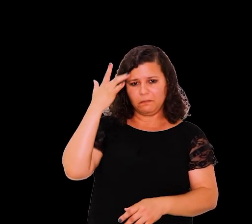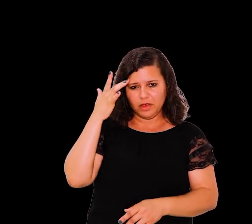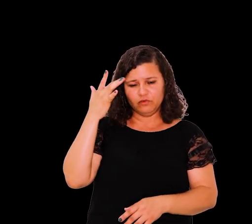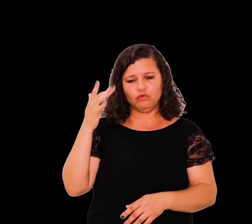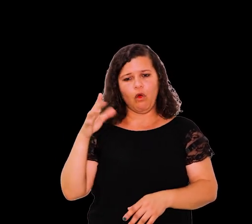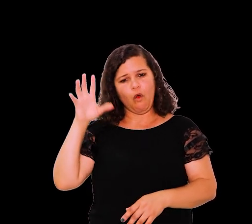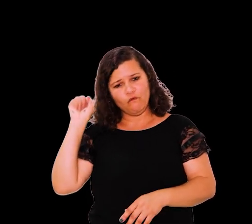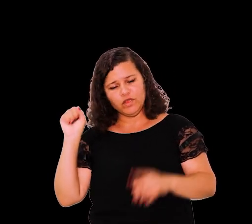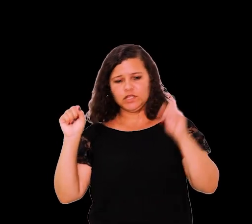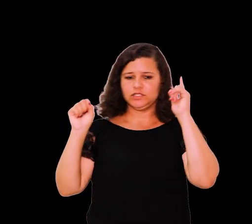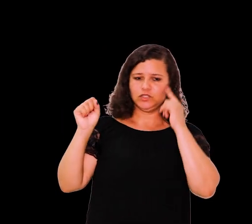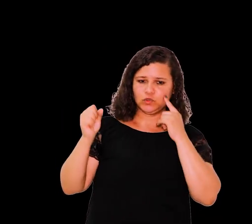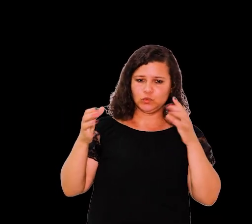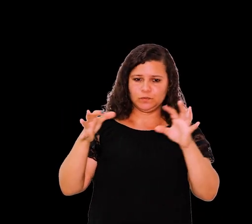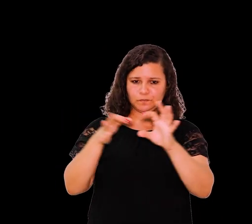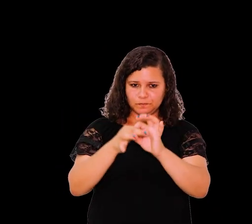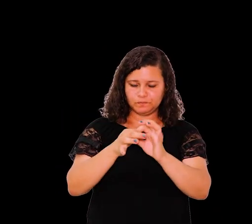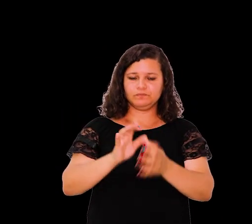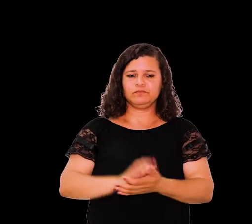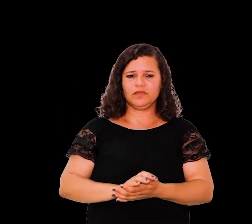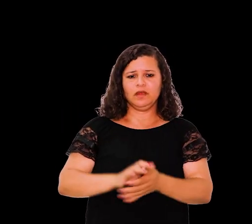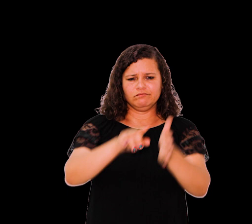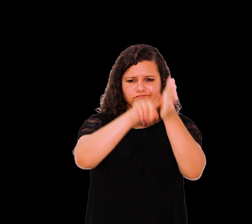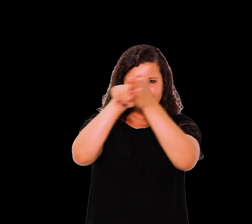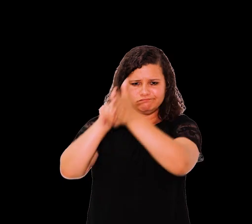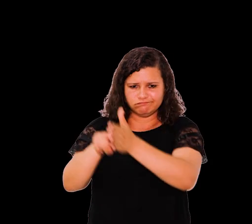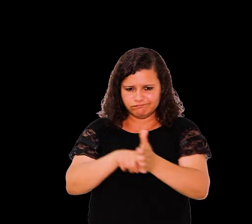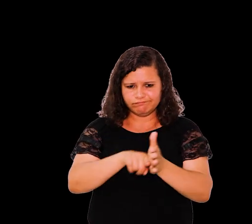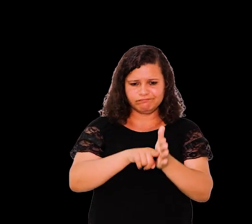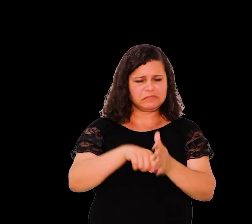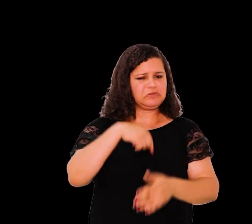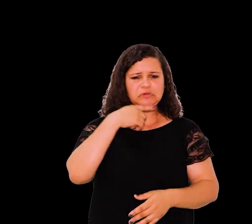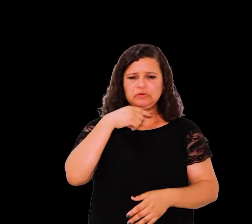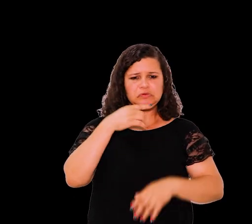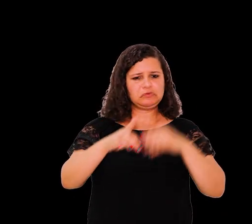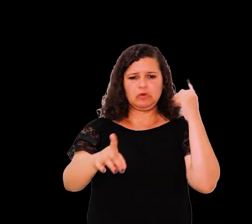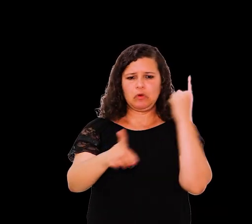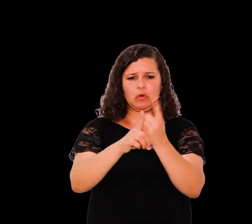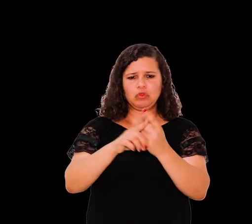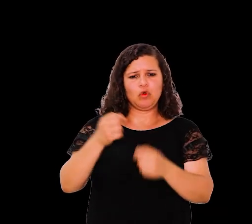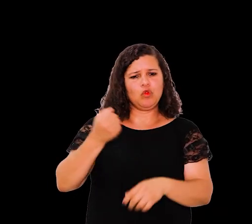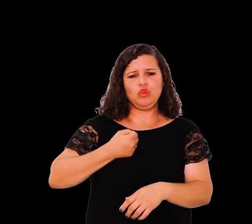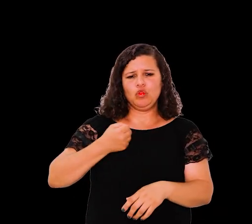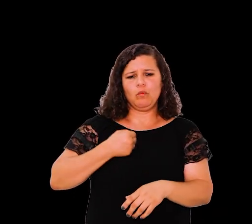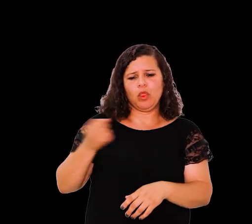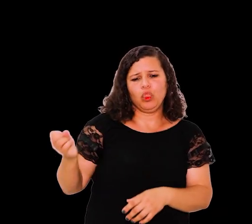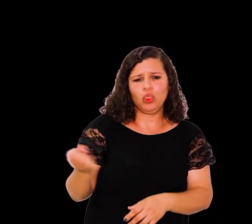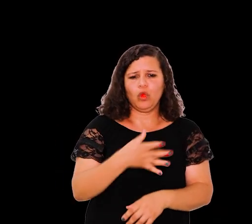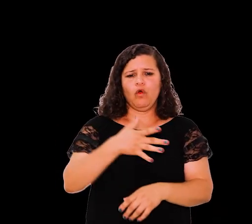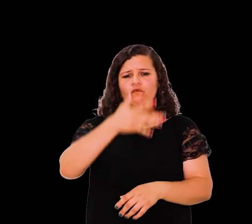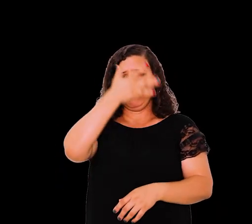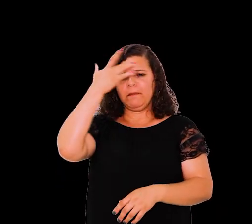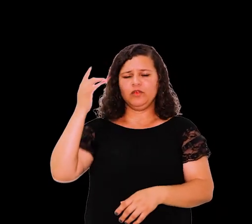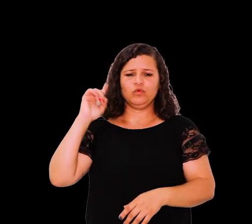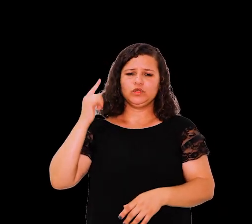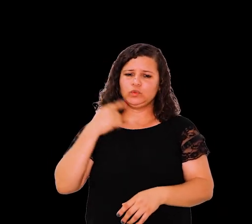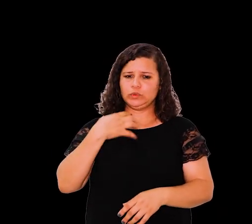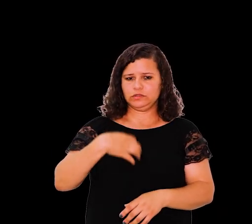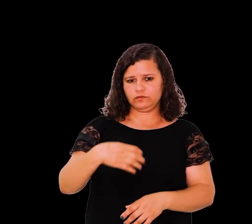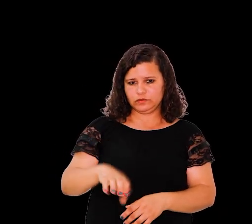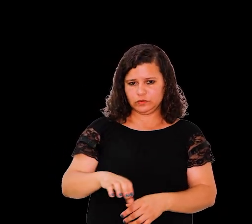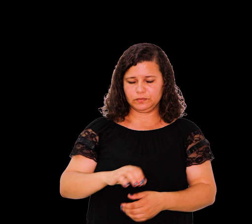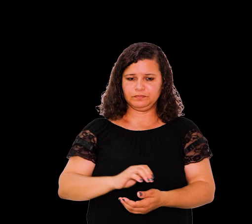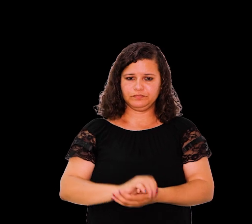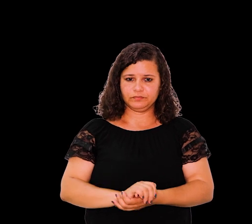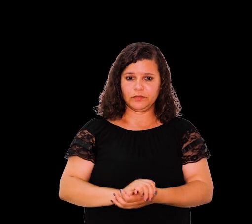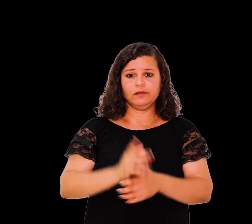2.872.347 pessoas entre ouvintes e surdos. Durante a pesquisa, não foram encontrados números mais recentes de surdos